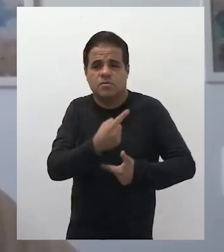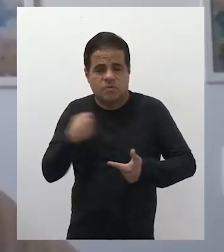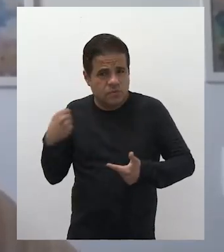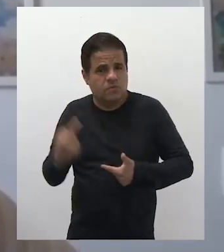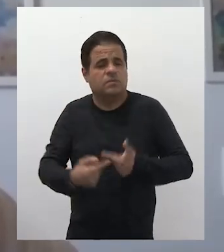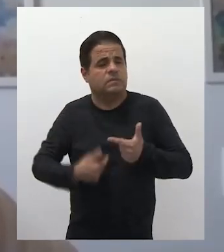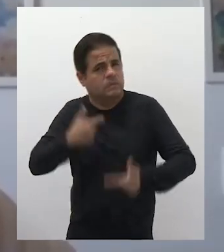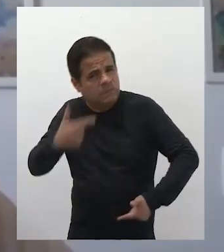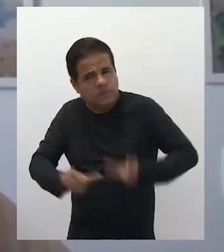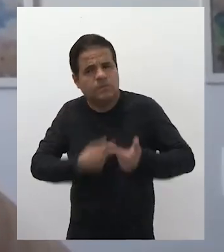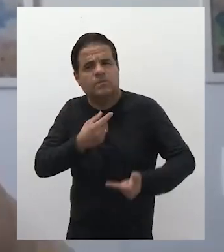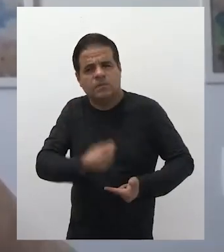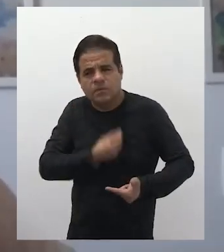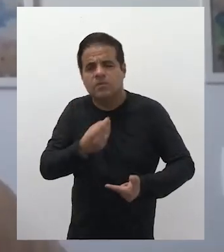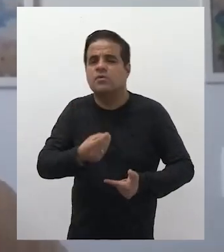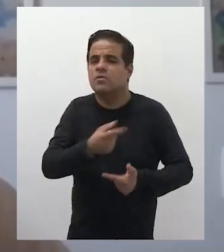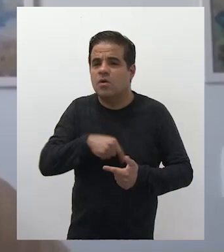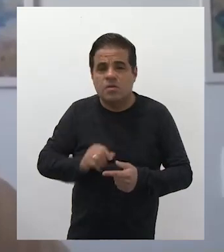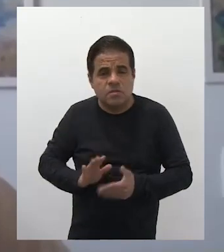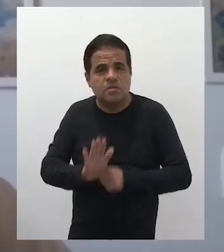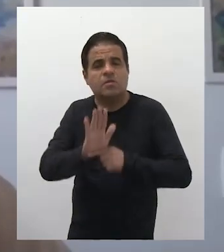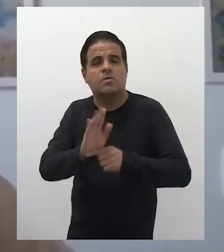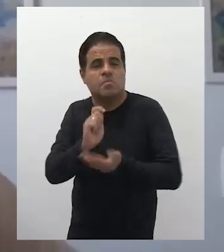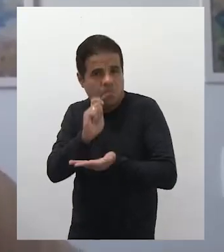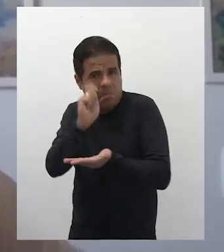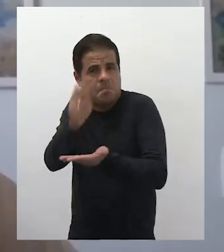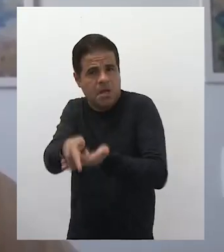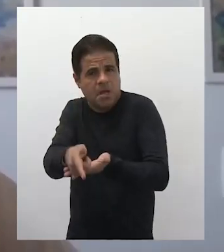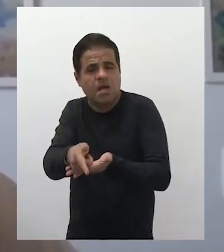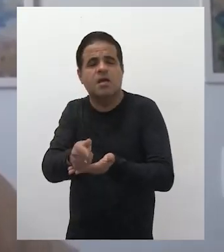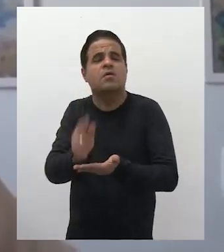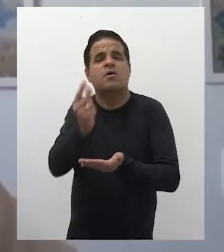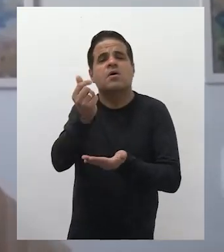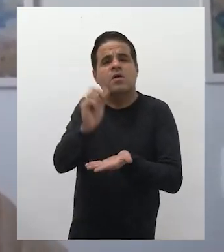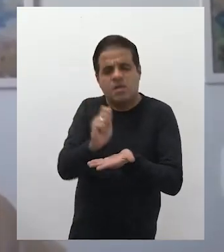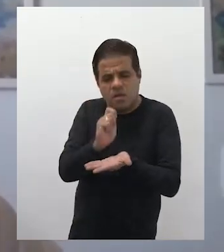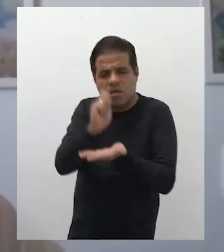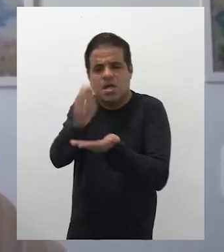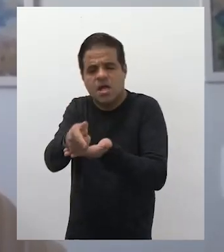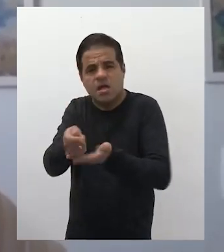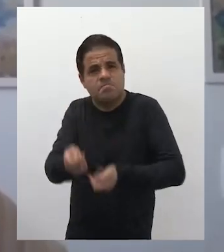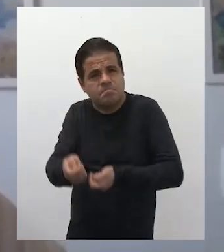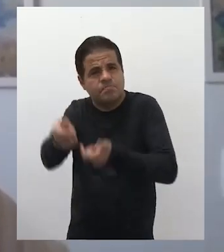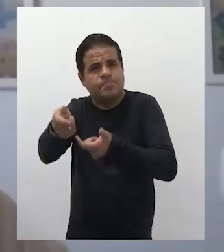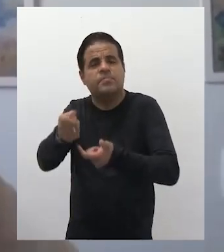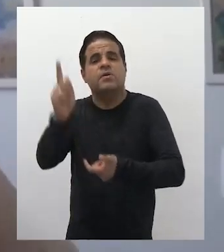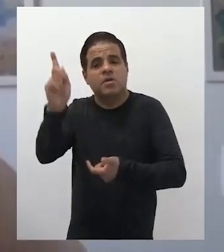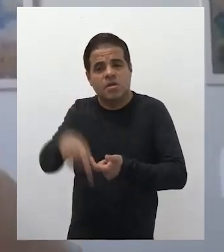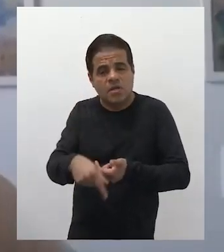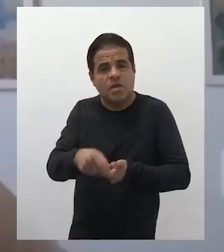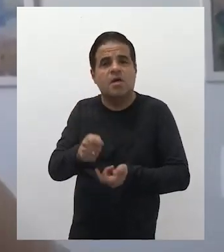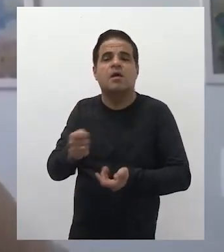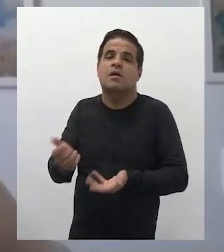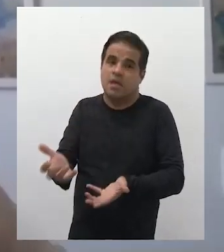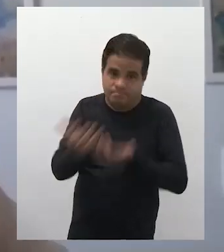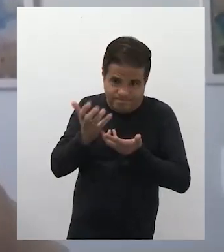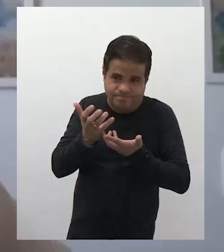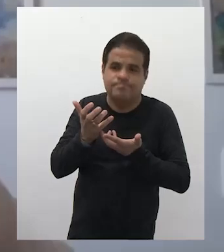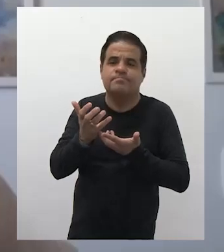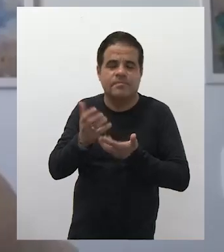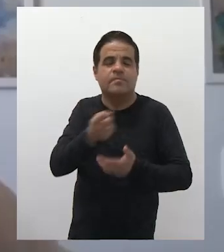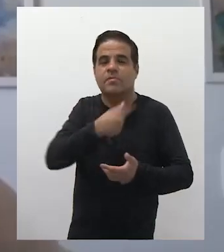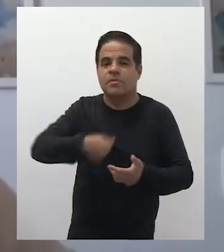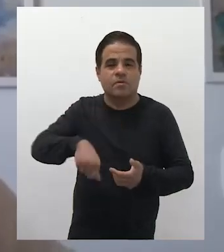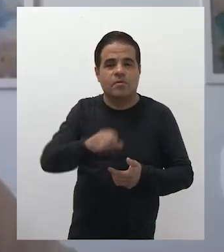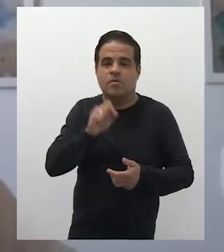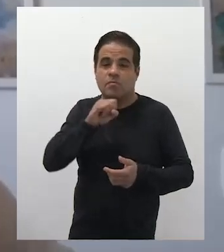na ativa, nós estamos contribuindo. E com essa contribuição que nós fazemos, que é compulsória, sem a qual a